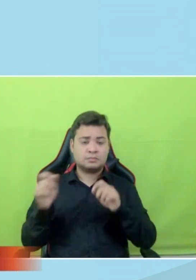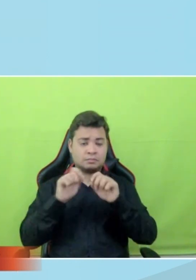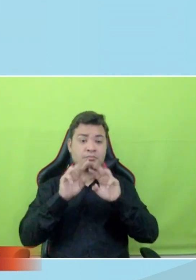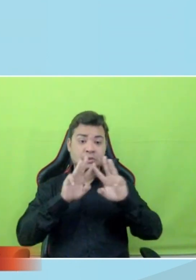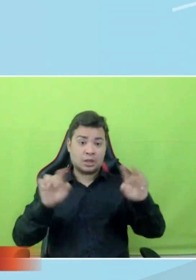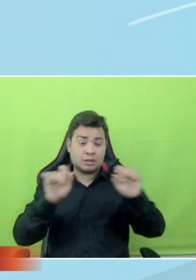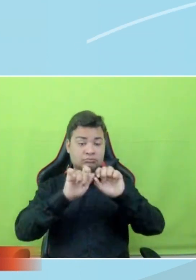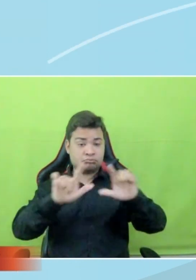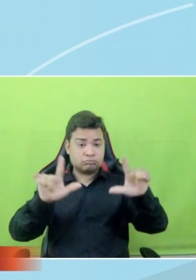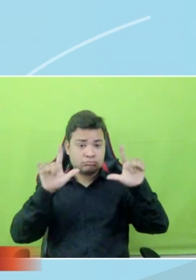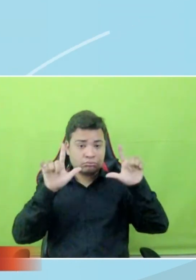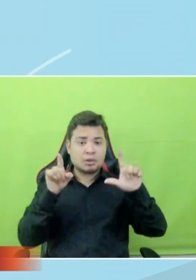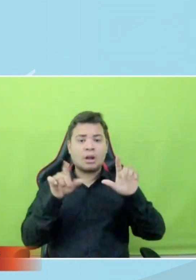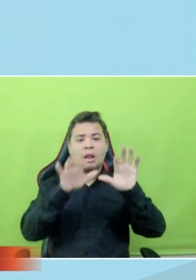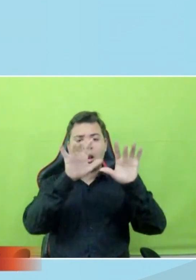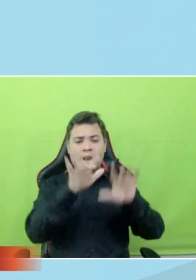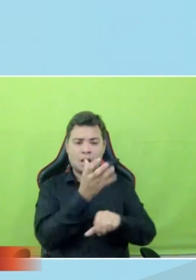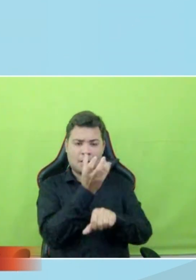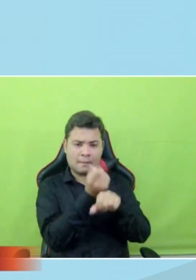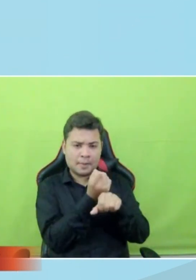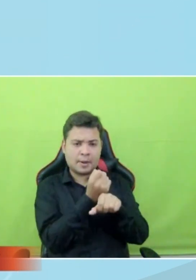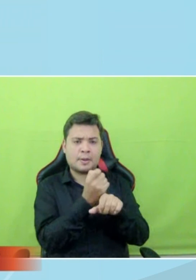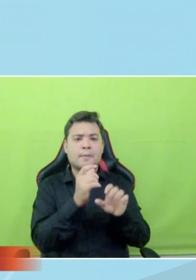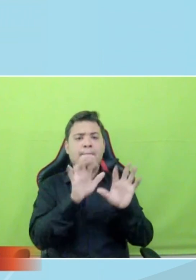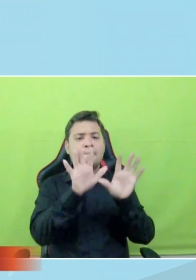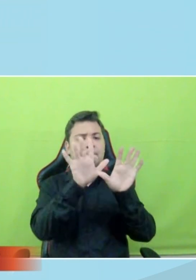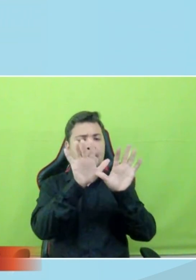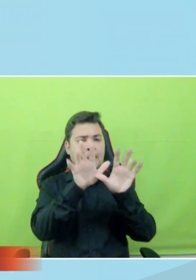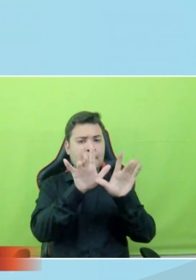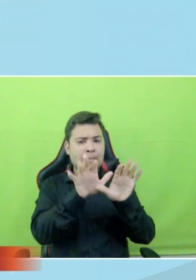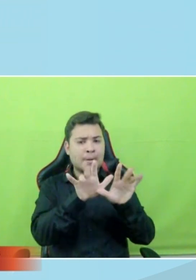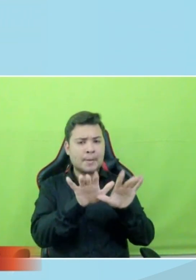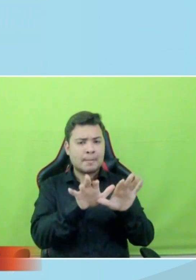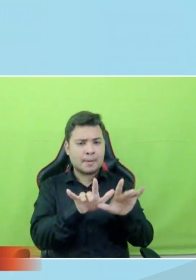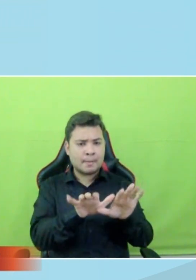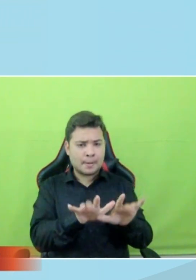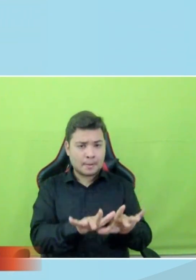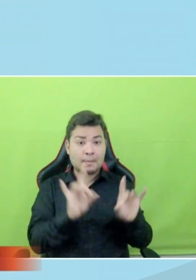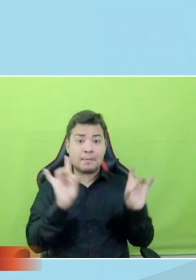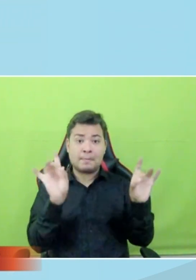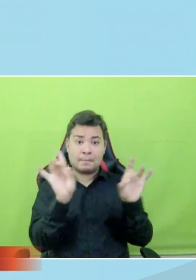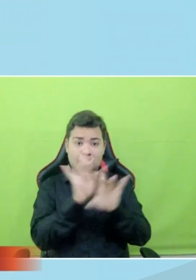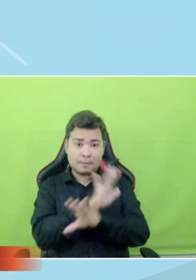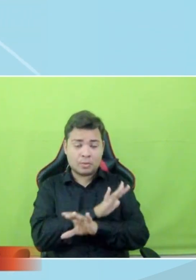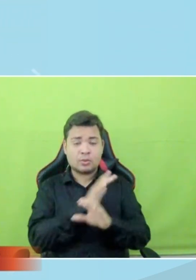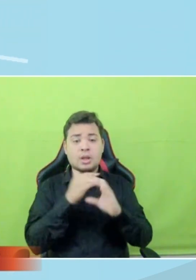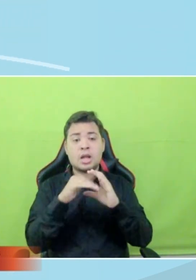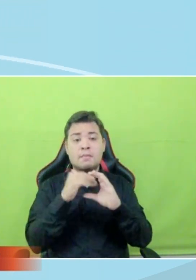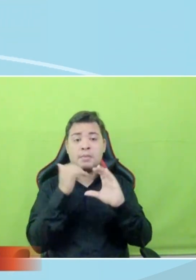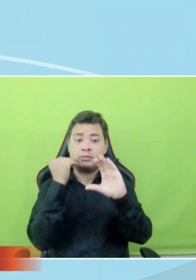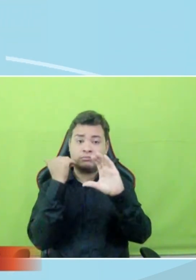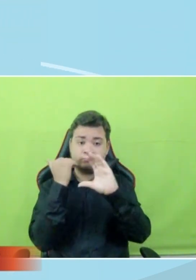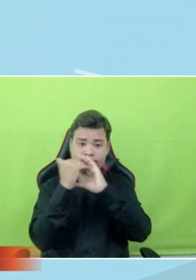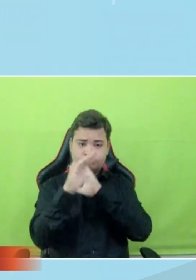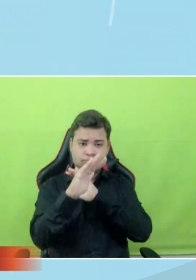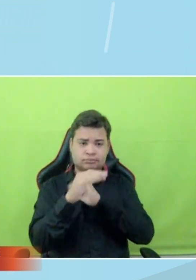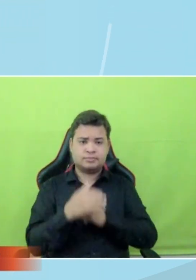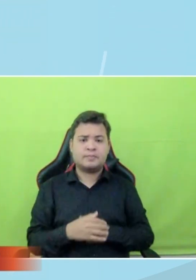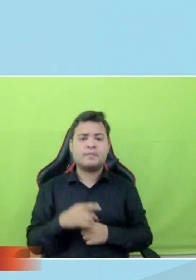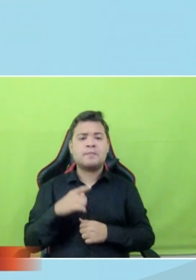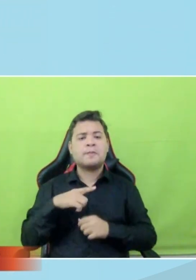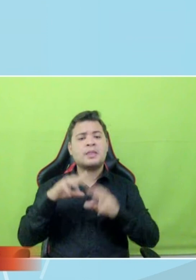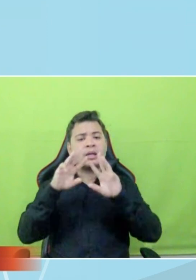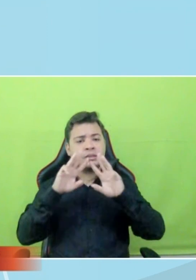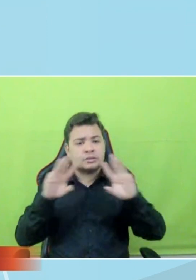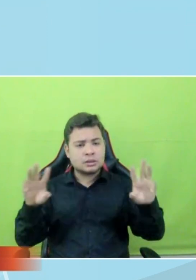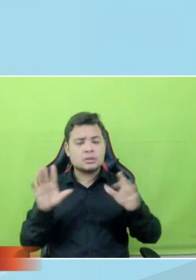cultura.go.gov.br. Você baixa o formulário de inscrição, preenche e envia para um e-mail. Lá no site você vai ter acesso a